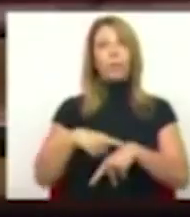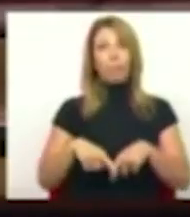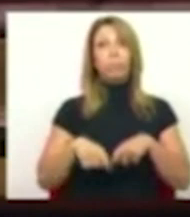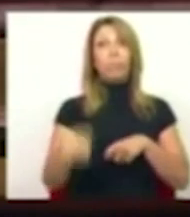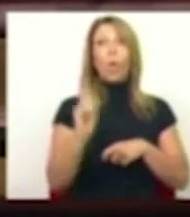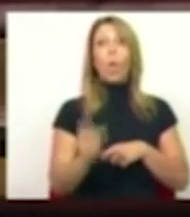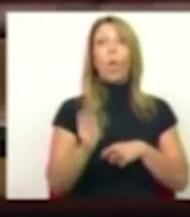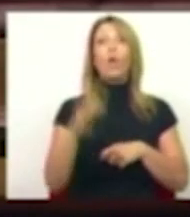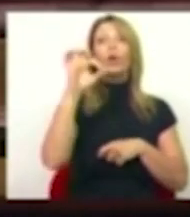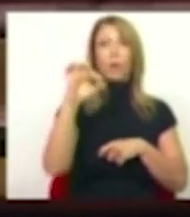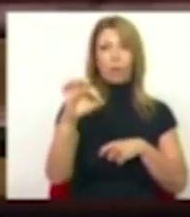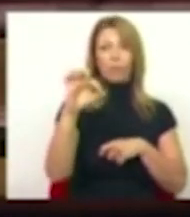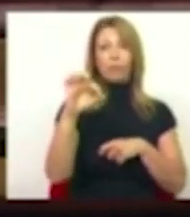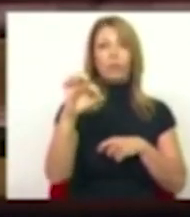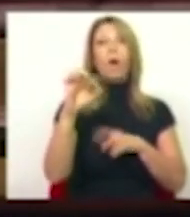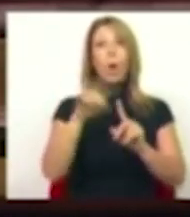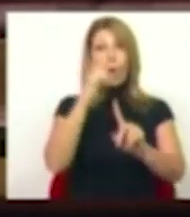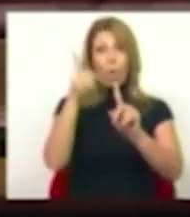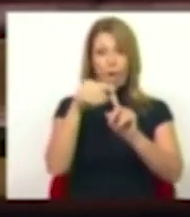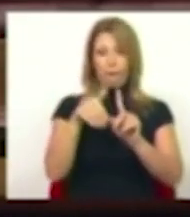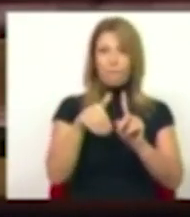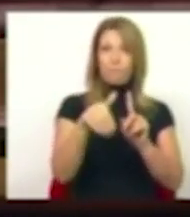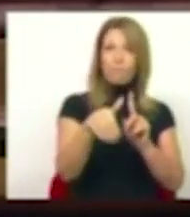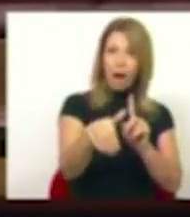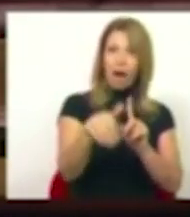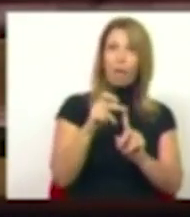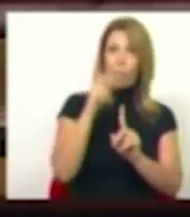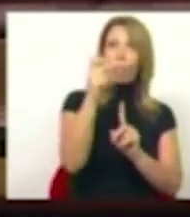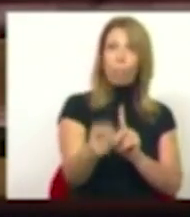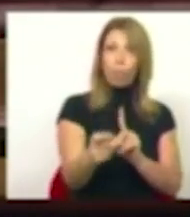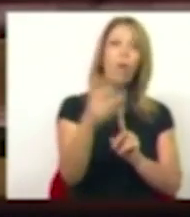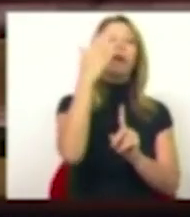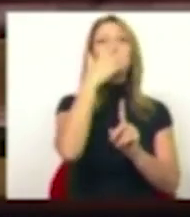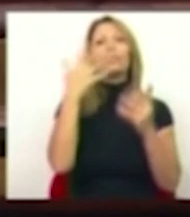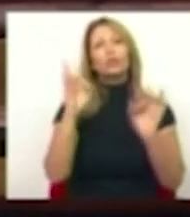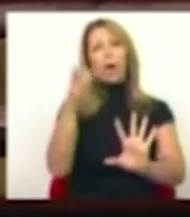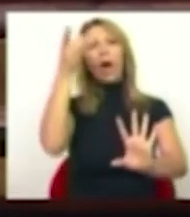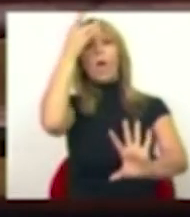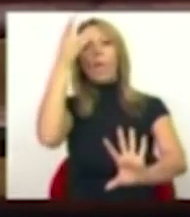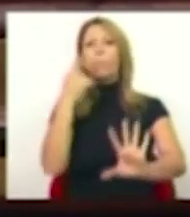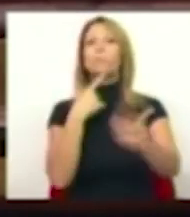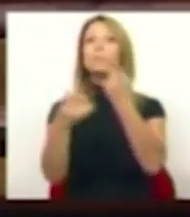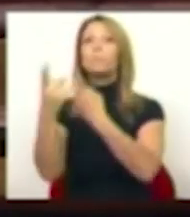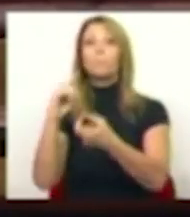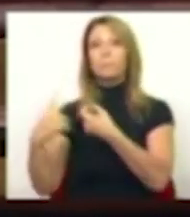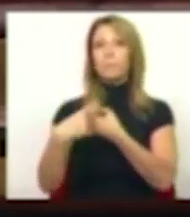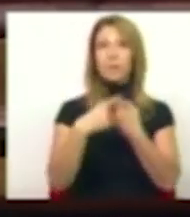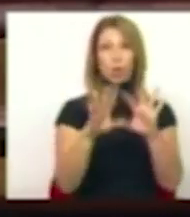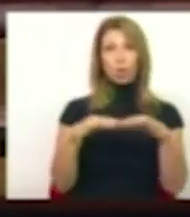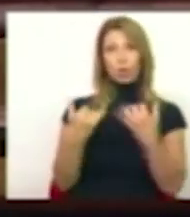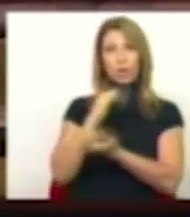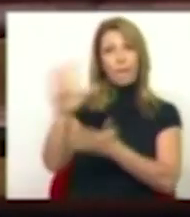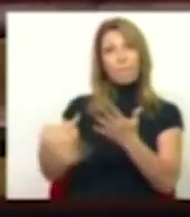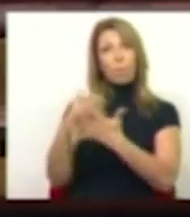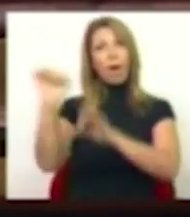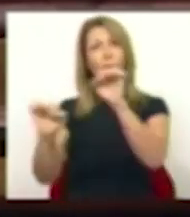Para o próximo ano, depois de termos consultado os parceiros sociais e ponderado as suas propostas,